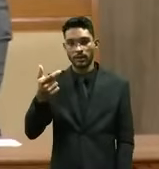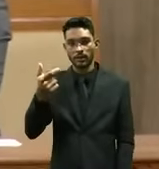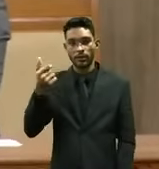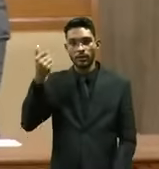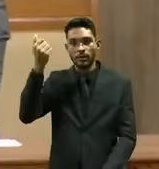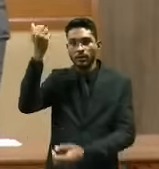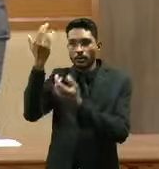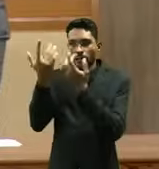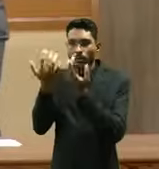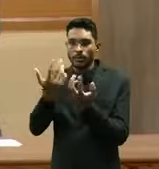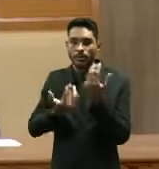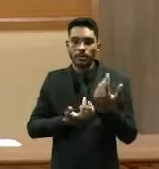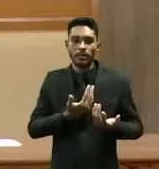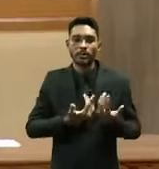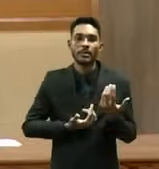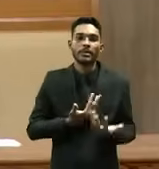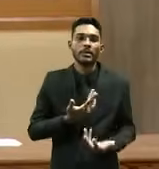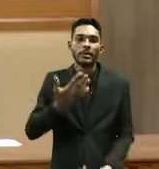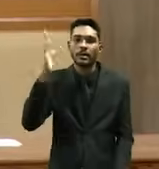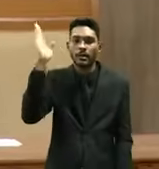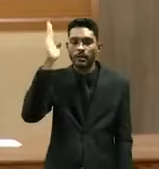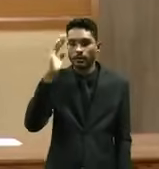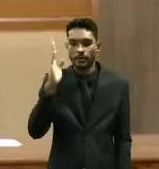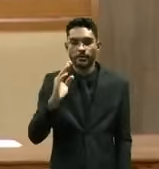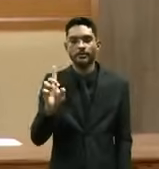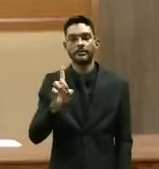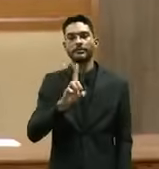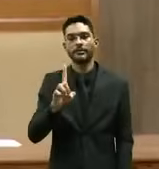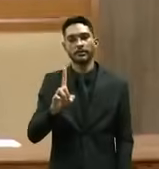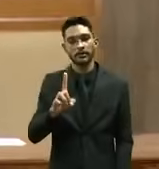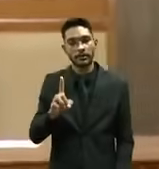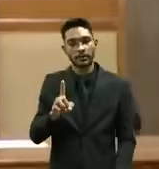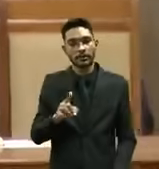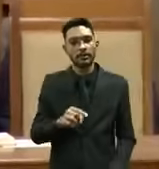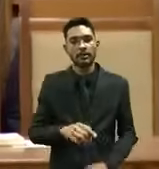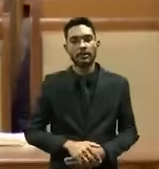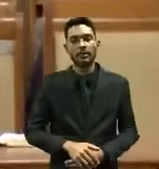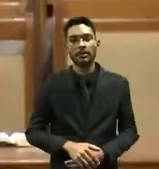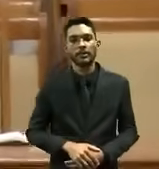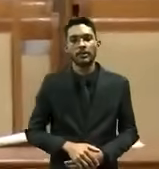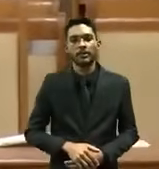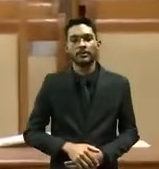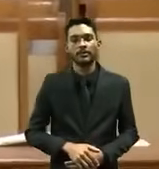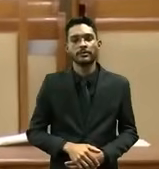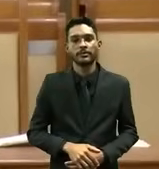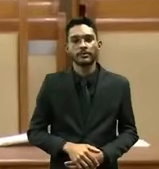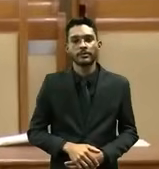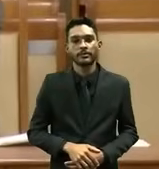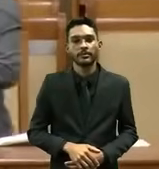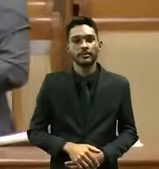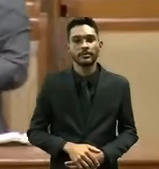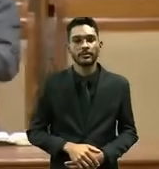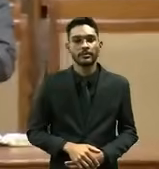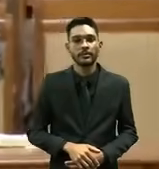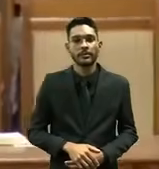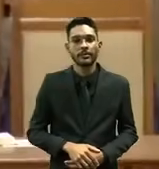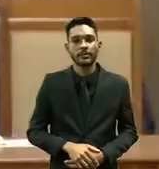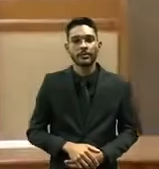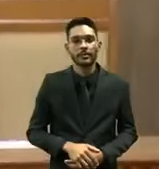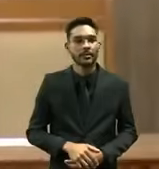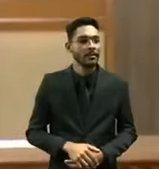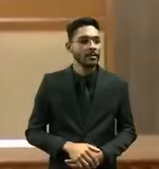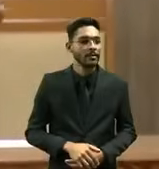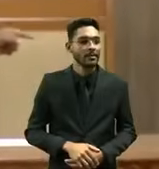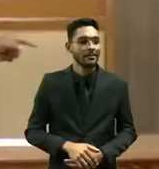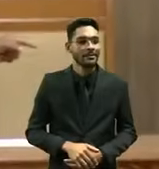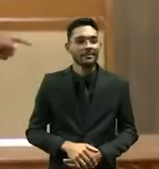para o Brasil é o que nós falamos em no Rio Grande do Sul tinha muitos pastores que vieram